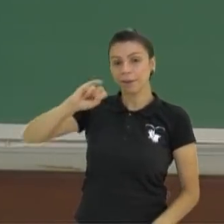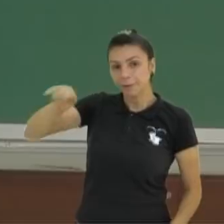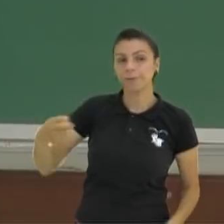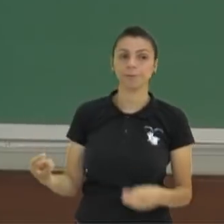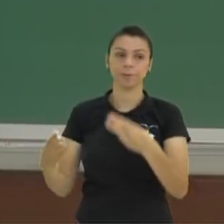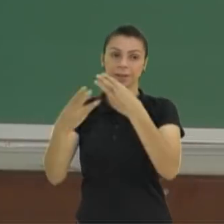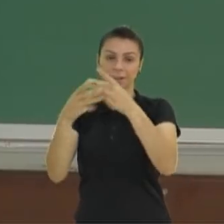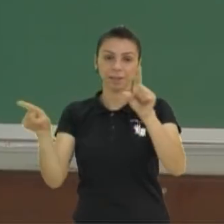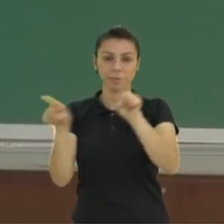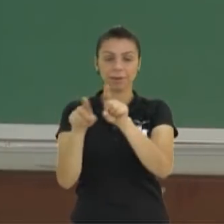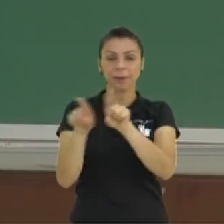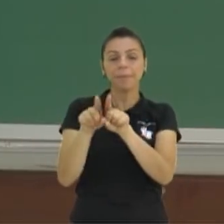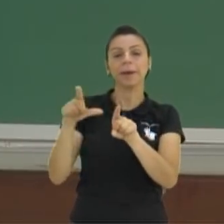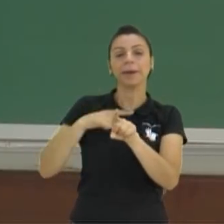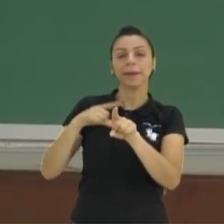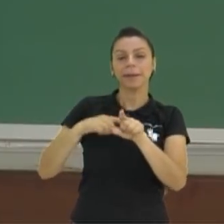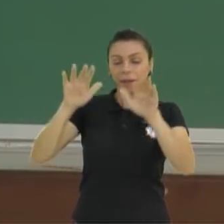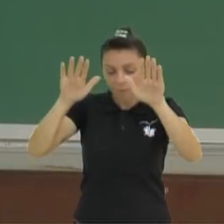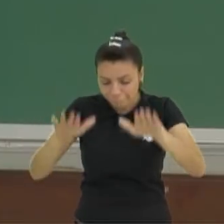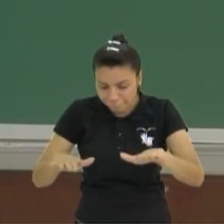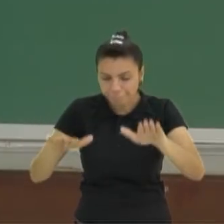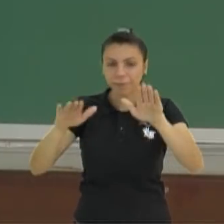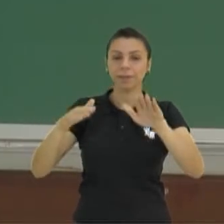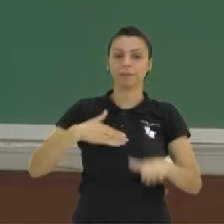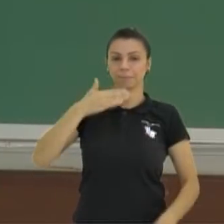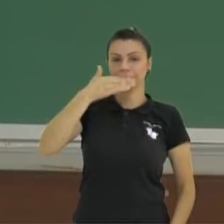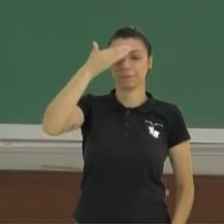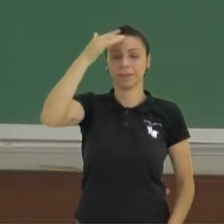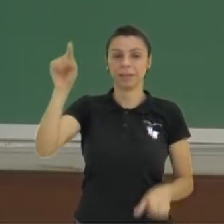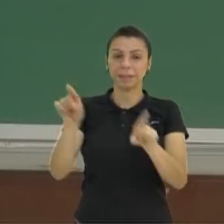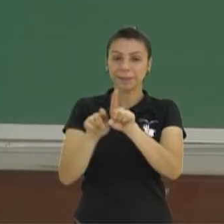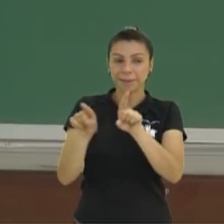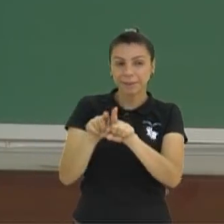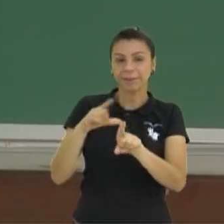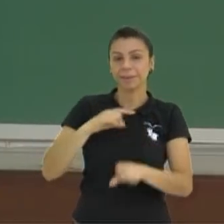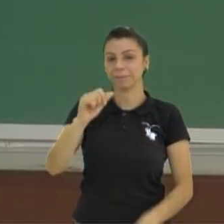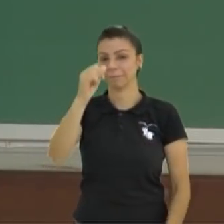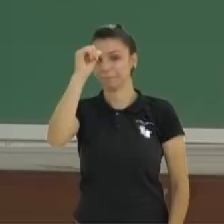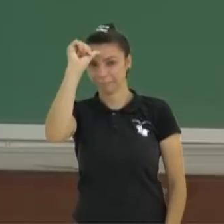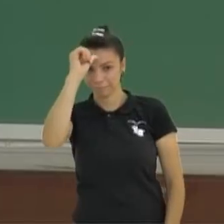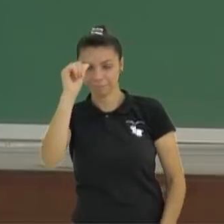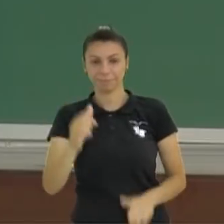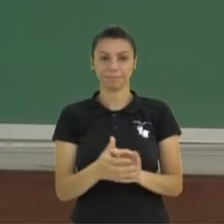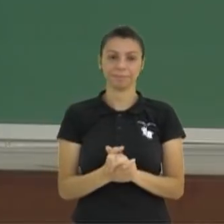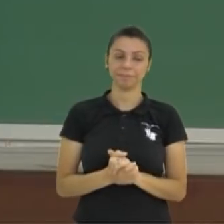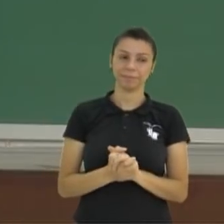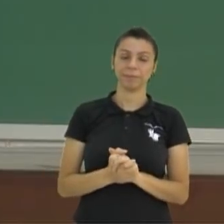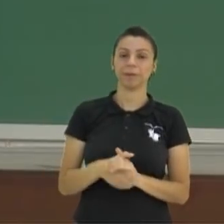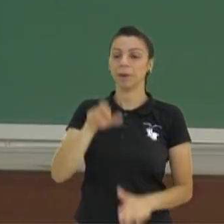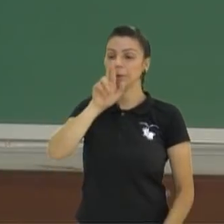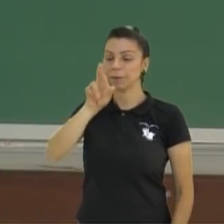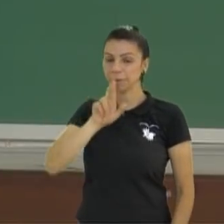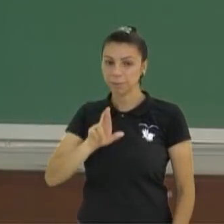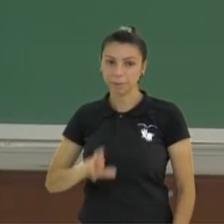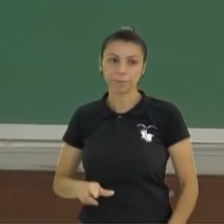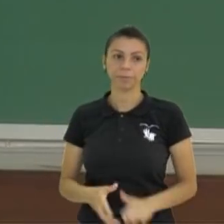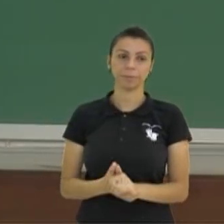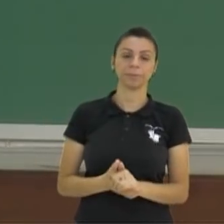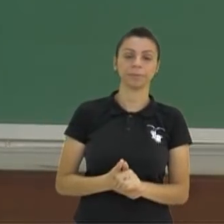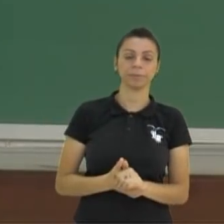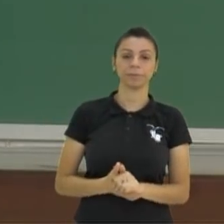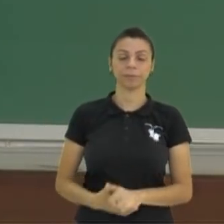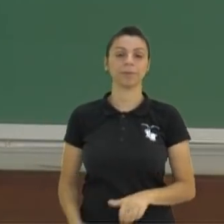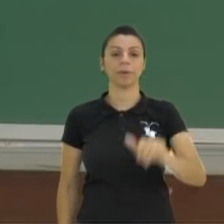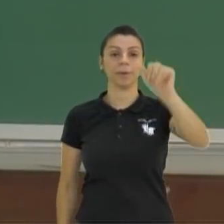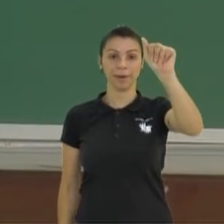e Vedas do hinduísmo. Então, respostas corretas. Torá do judaísmo é a